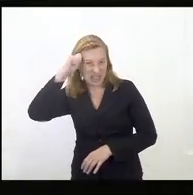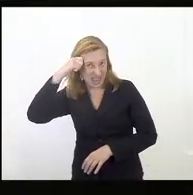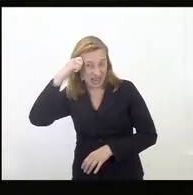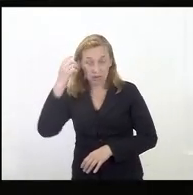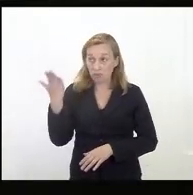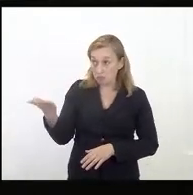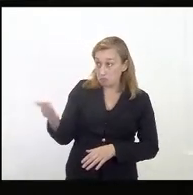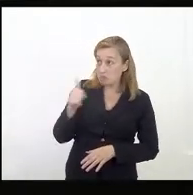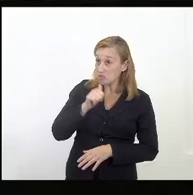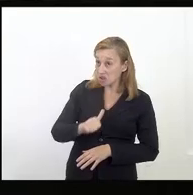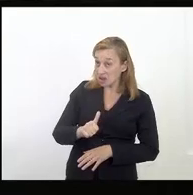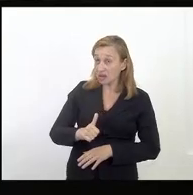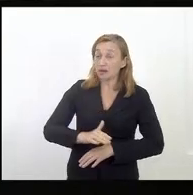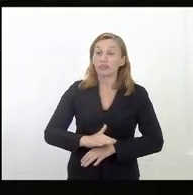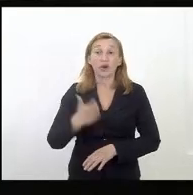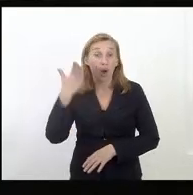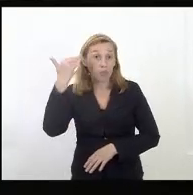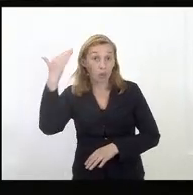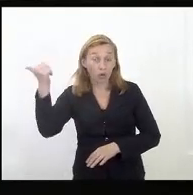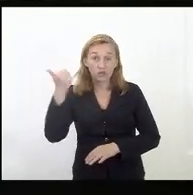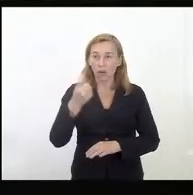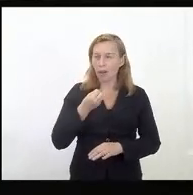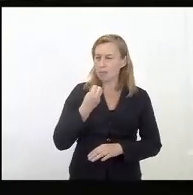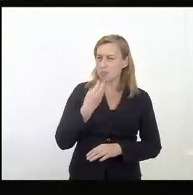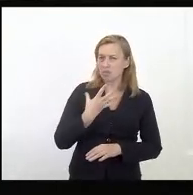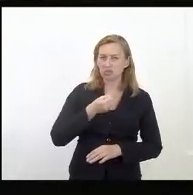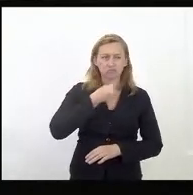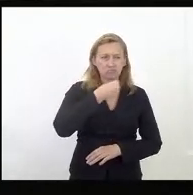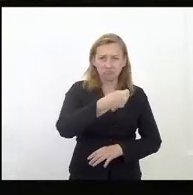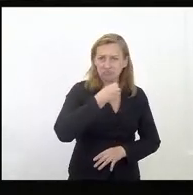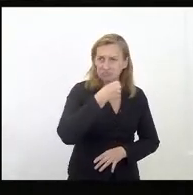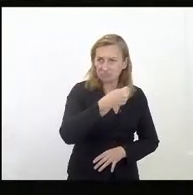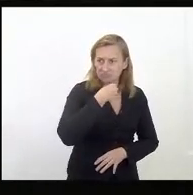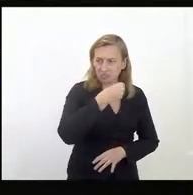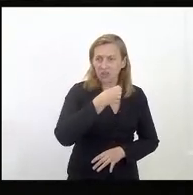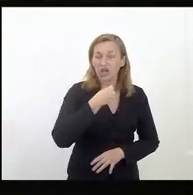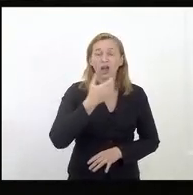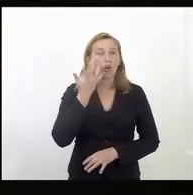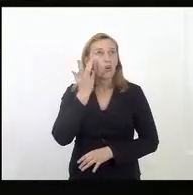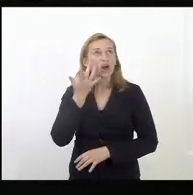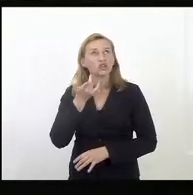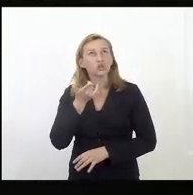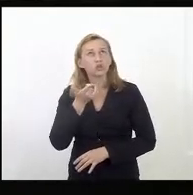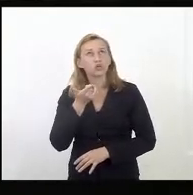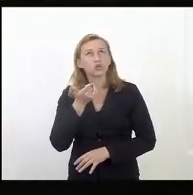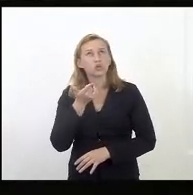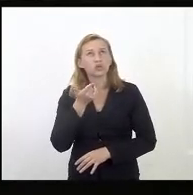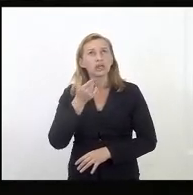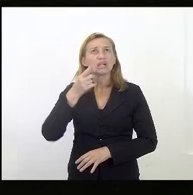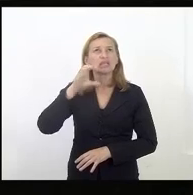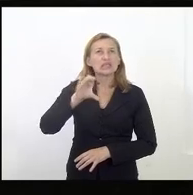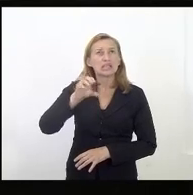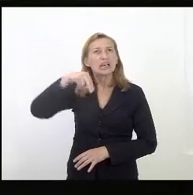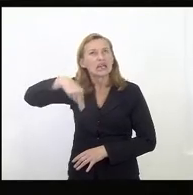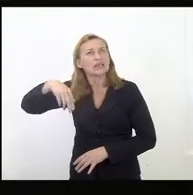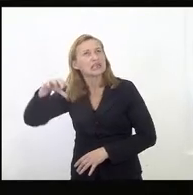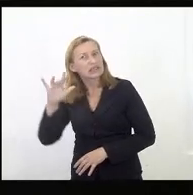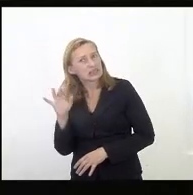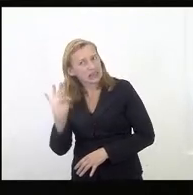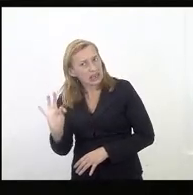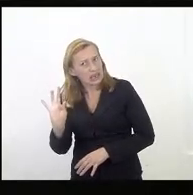negra que deu uma bela entrevista se eu não me engano foi na CNT